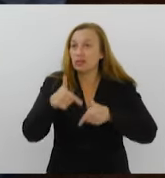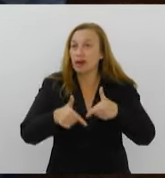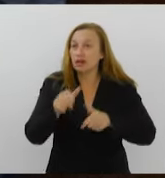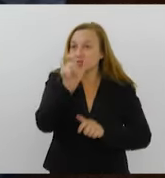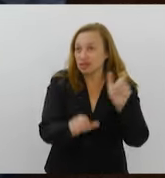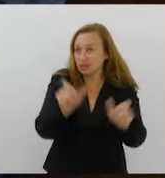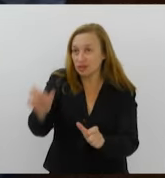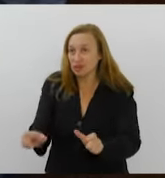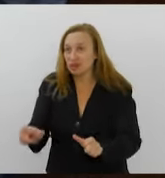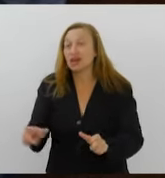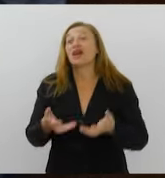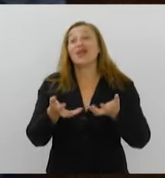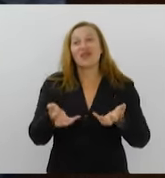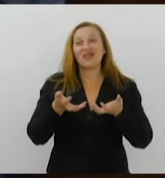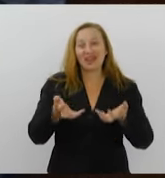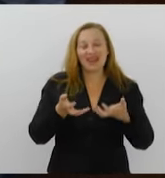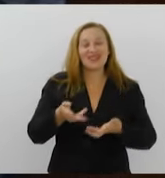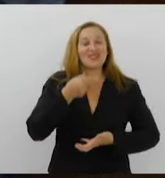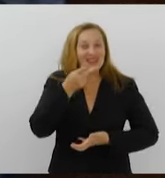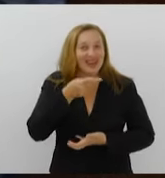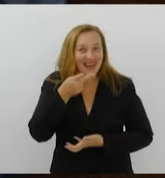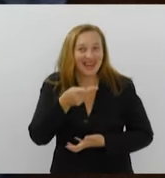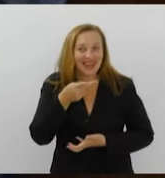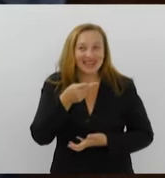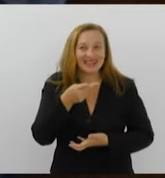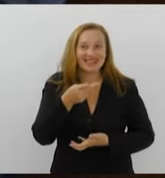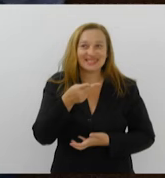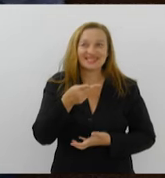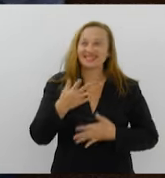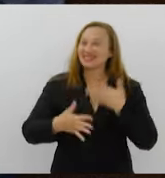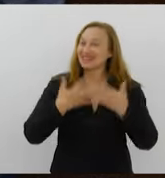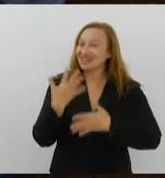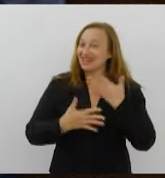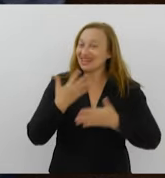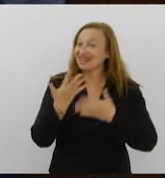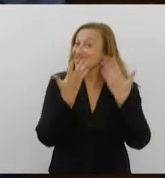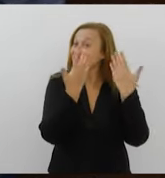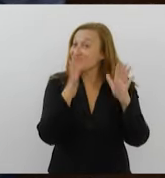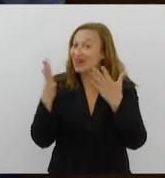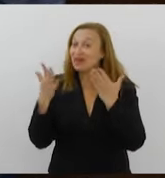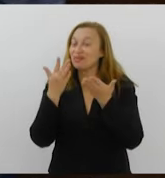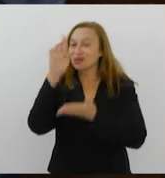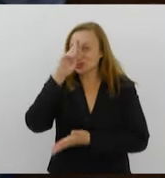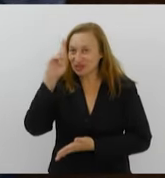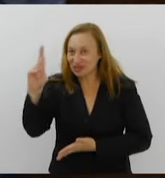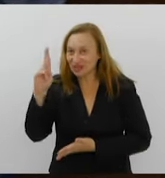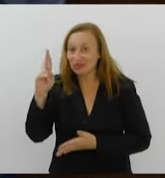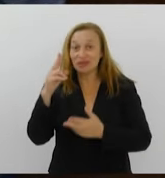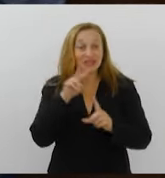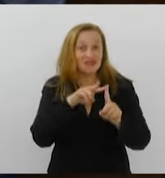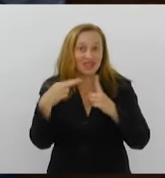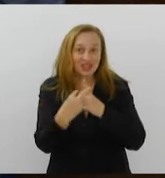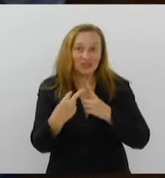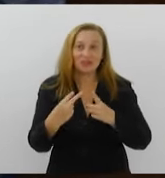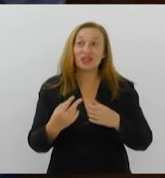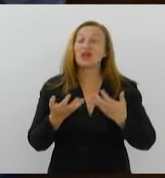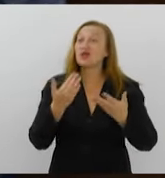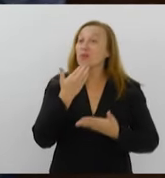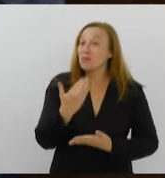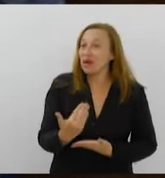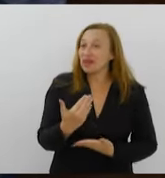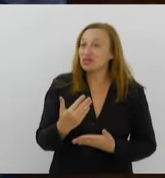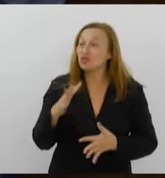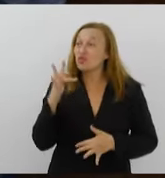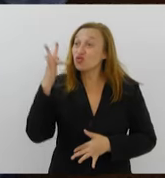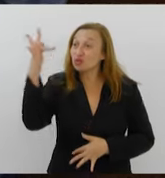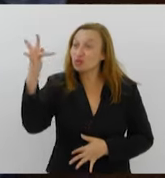pessoas. Eu quero dizer dessa satisfação e parabenizar o senhor por essa visão. E eu peço que o